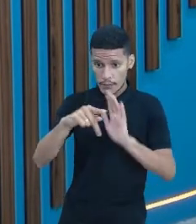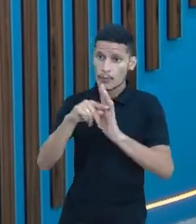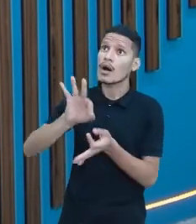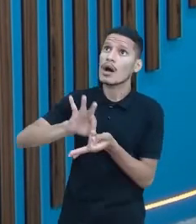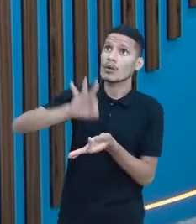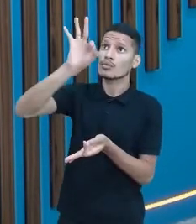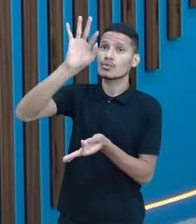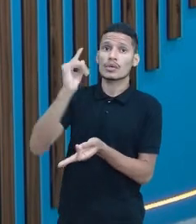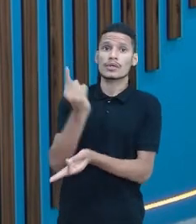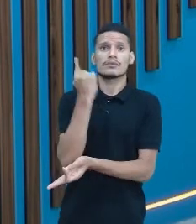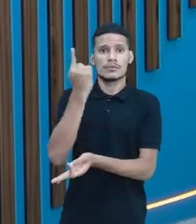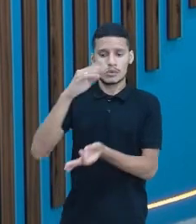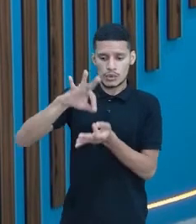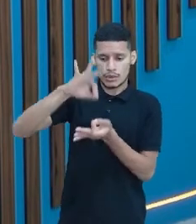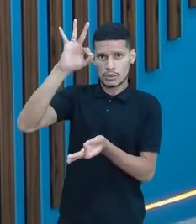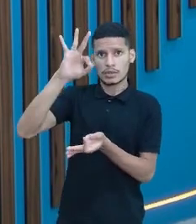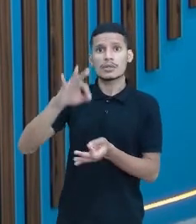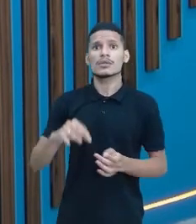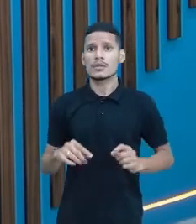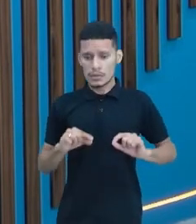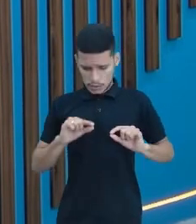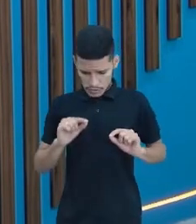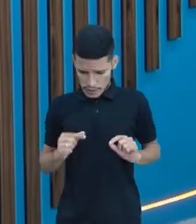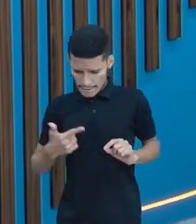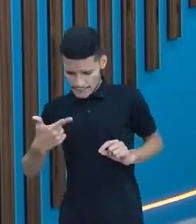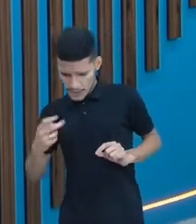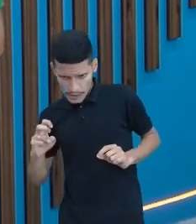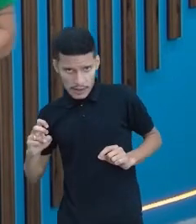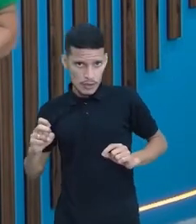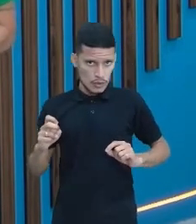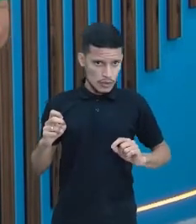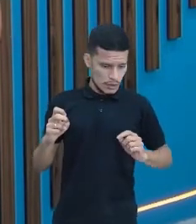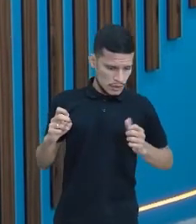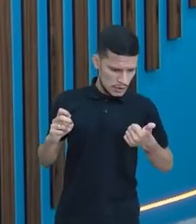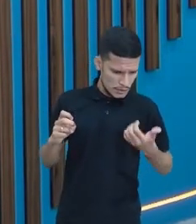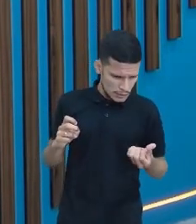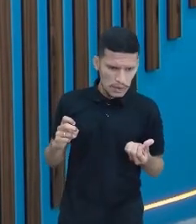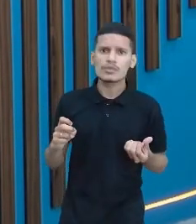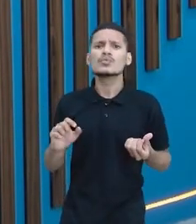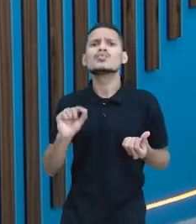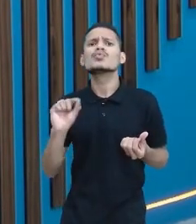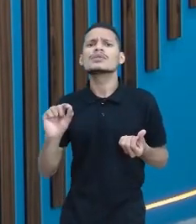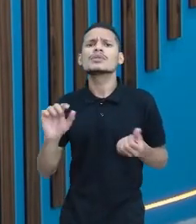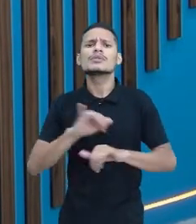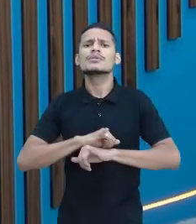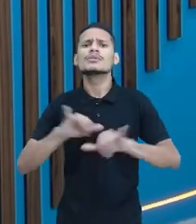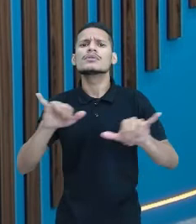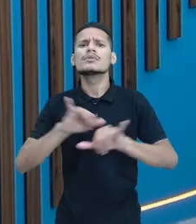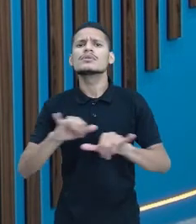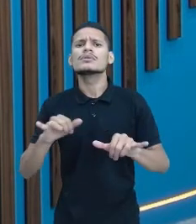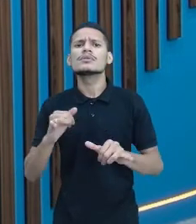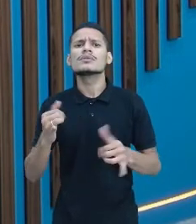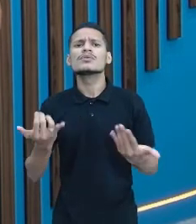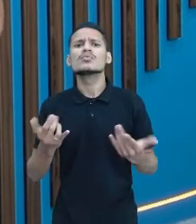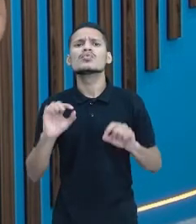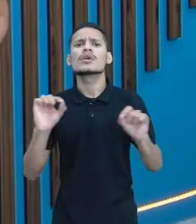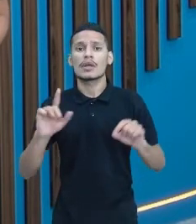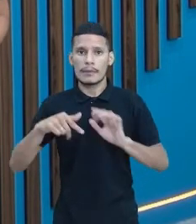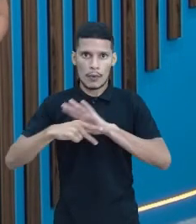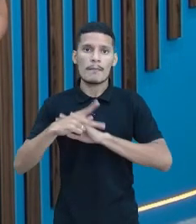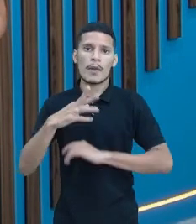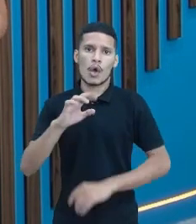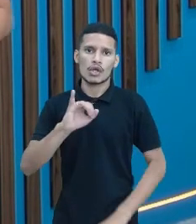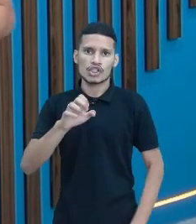do triângulo retângulo. E essas duas informações que eu tenho ali, ó, 16 e 25, são as